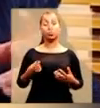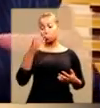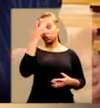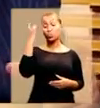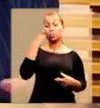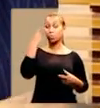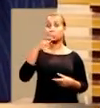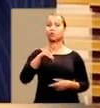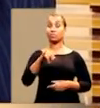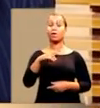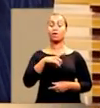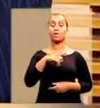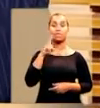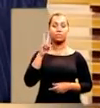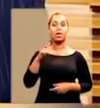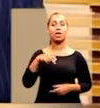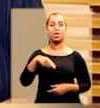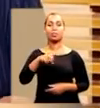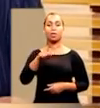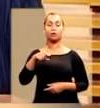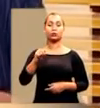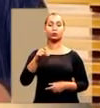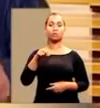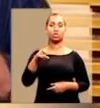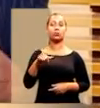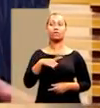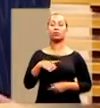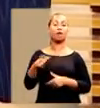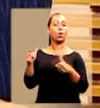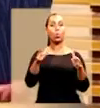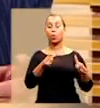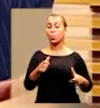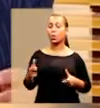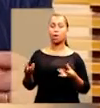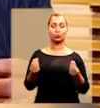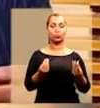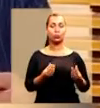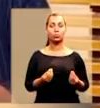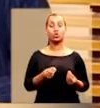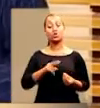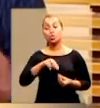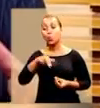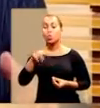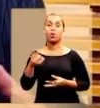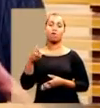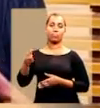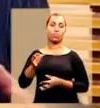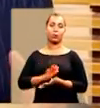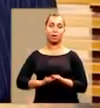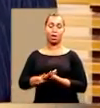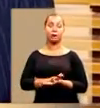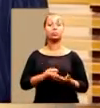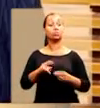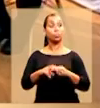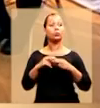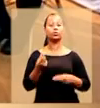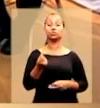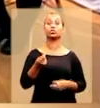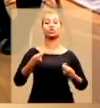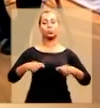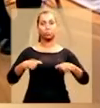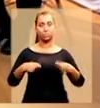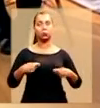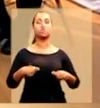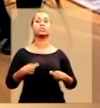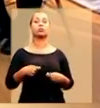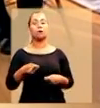se preocupou muito com isso. Então, você vai ver que o Nelson Seixas, ele vai estar em muitos lugares que muitas vezes nunca foi nada para lá. E é por isso que precisa de mais